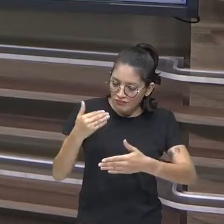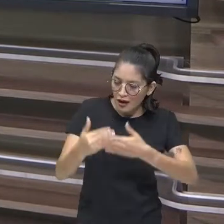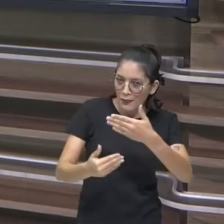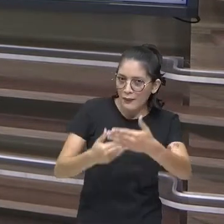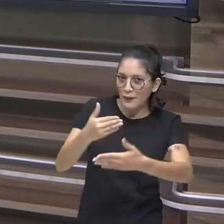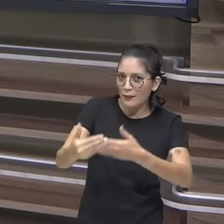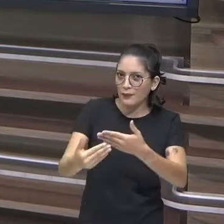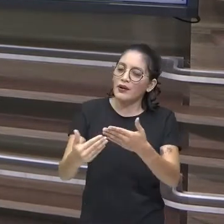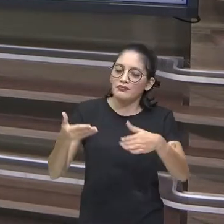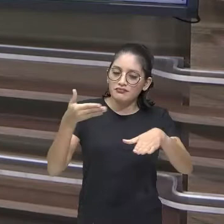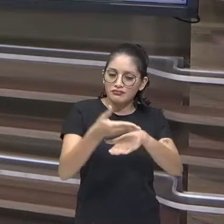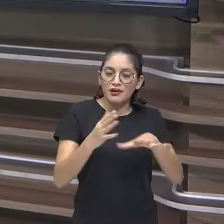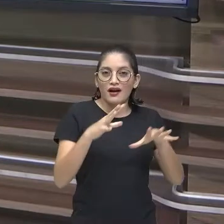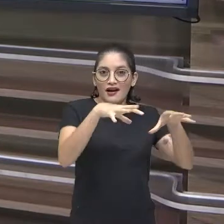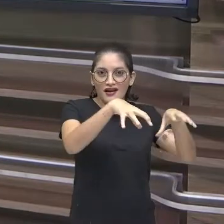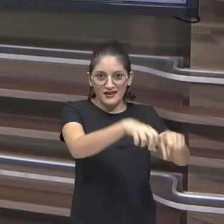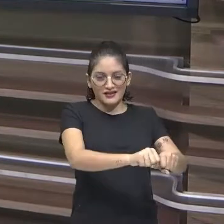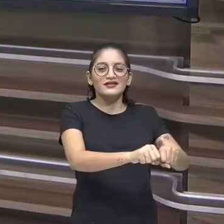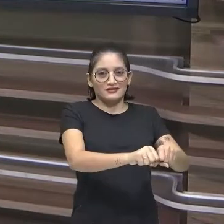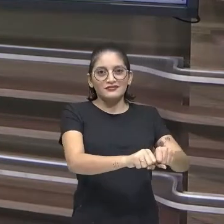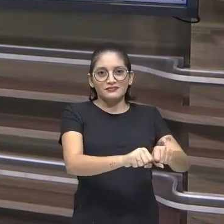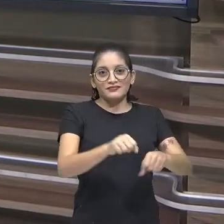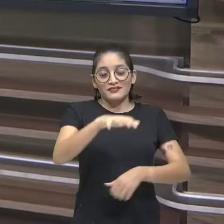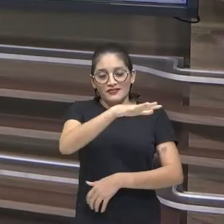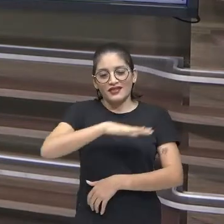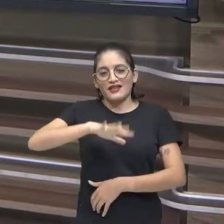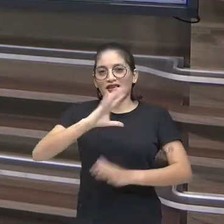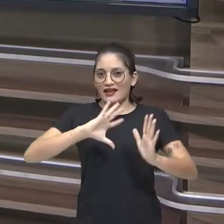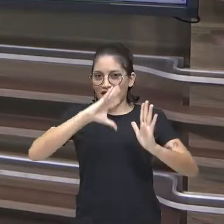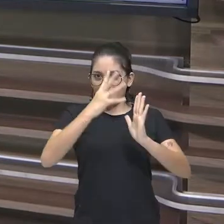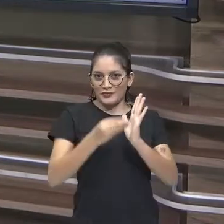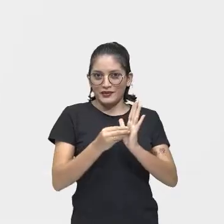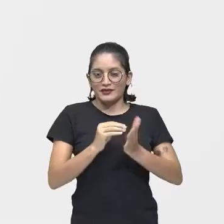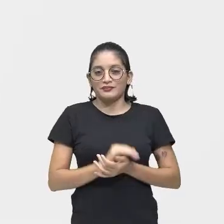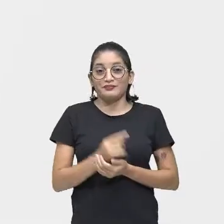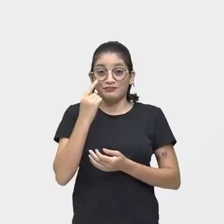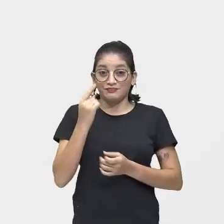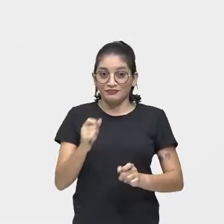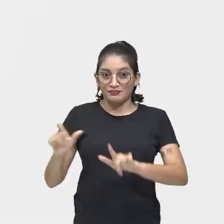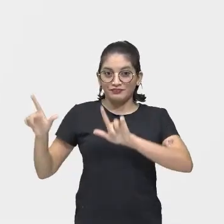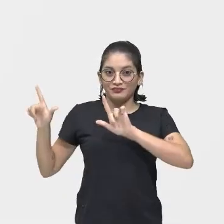de colonização portuguesa na Amazônia. Vamos agora à cartela.